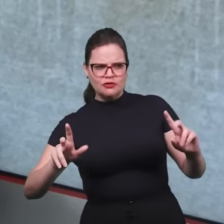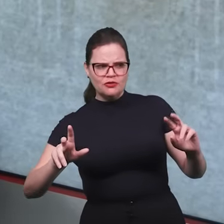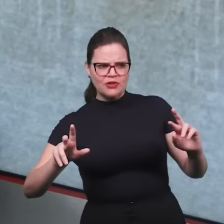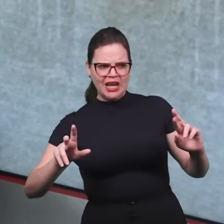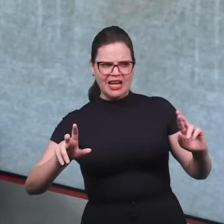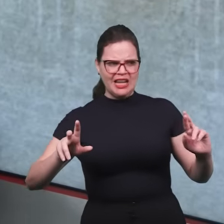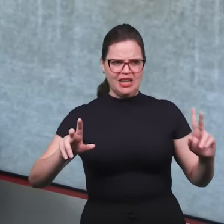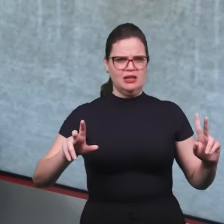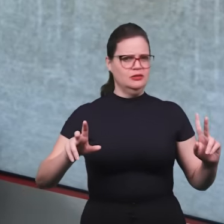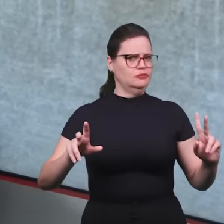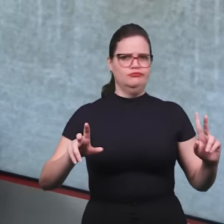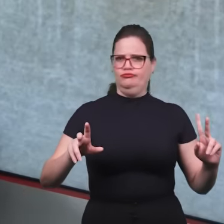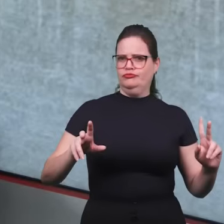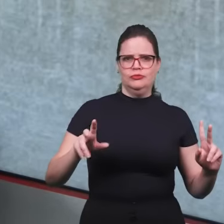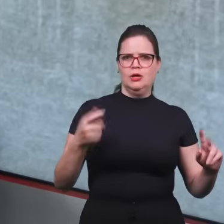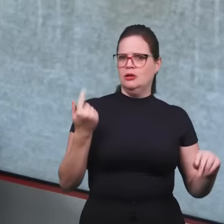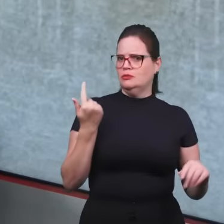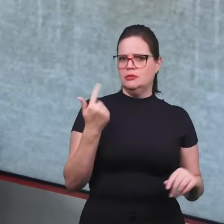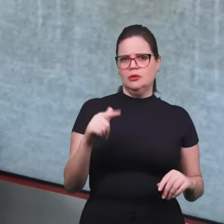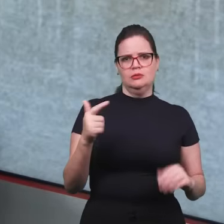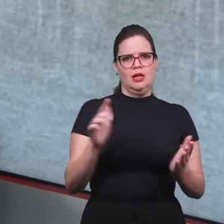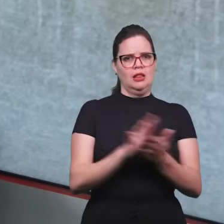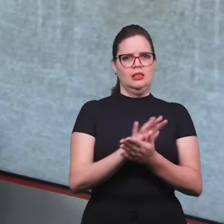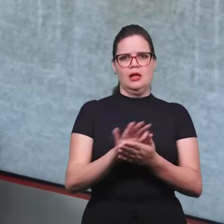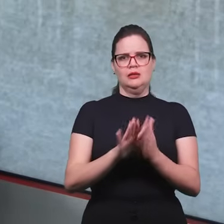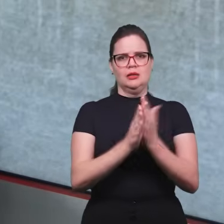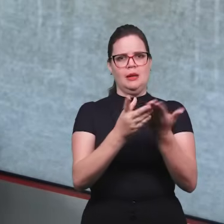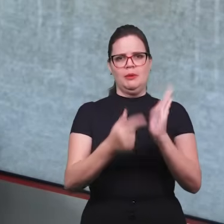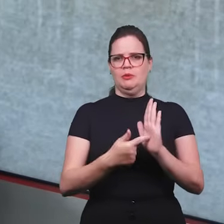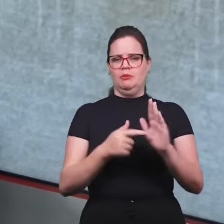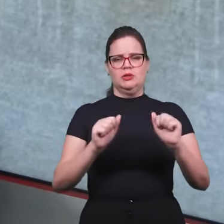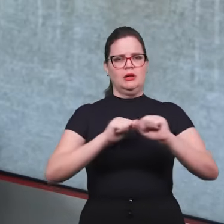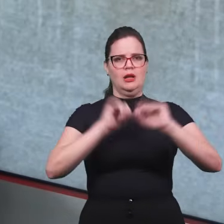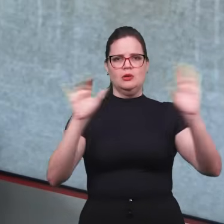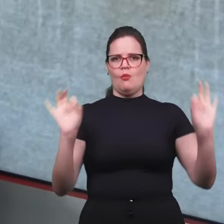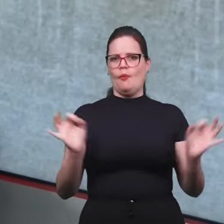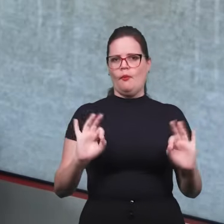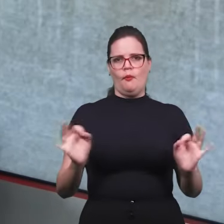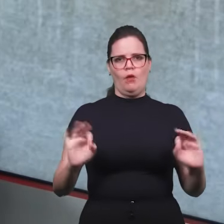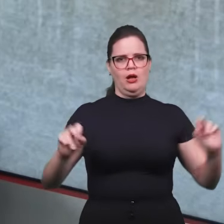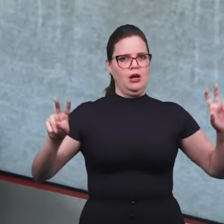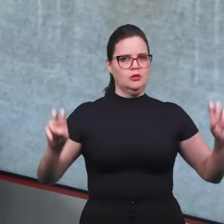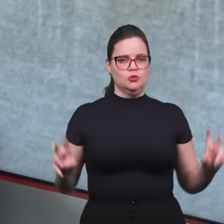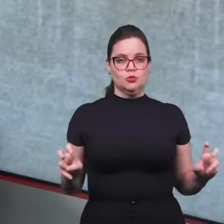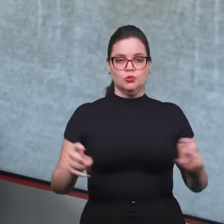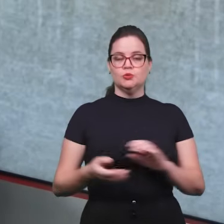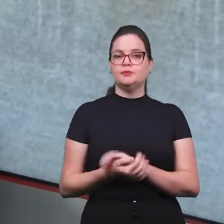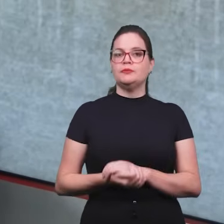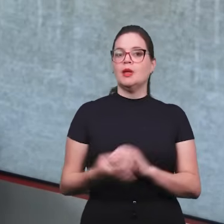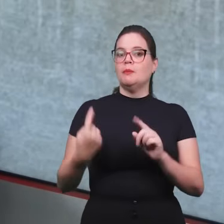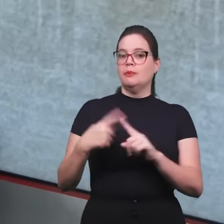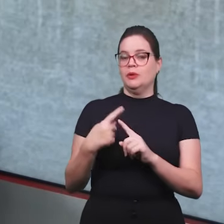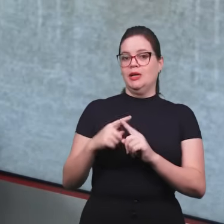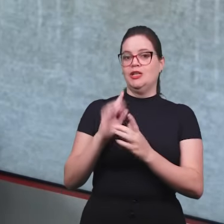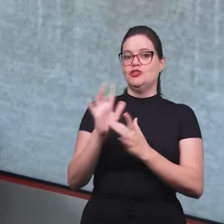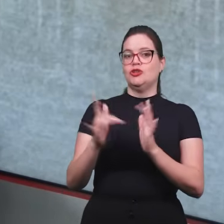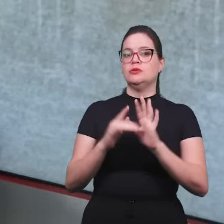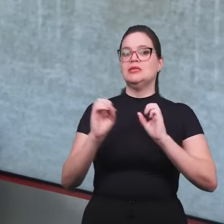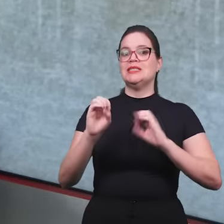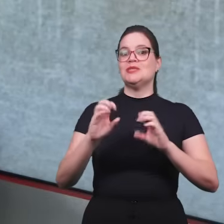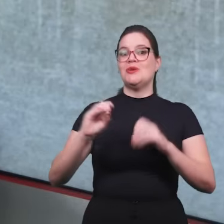não encontra respaldo prático no ensino bíblico. O Senhor Jesus ensinou que os